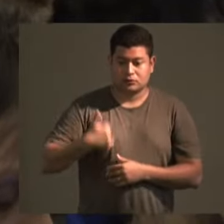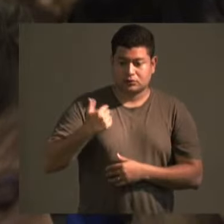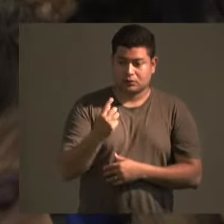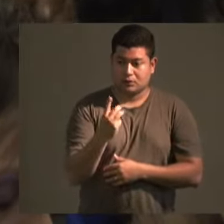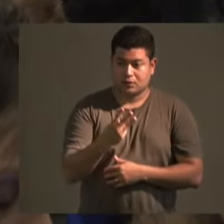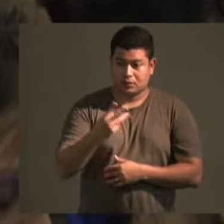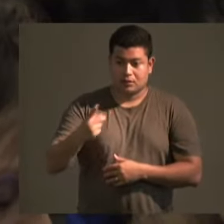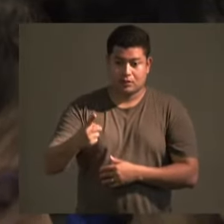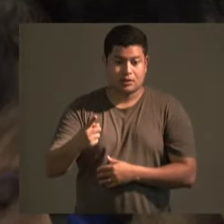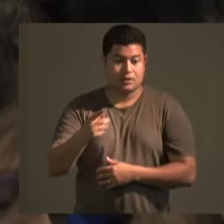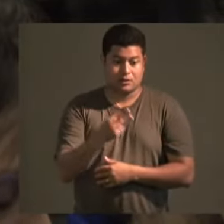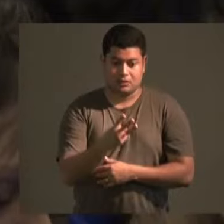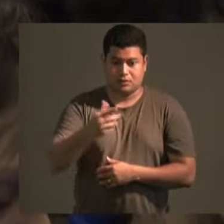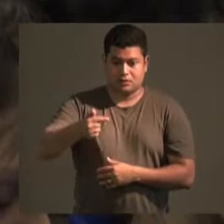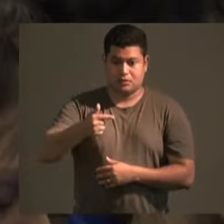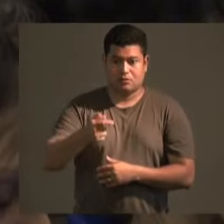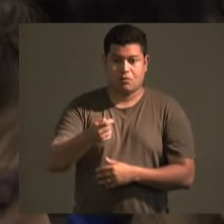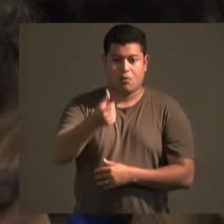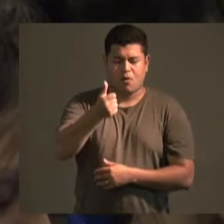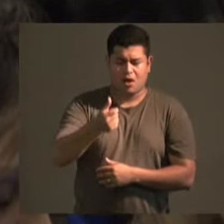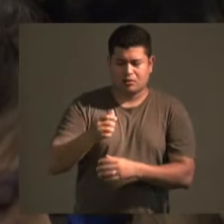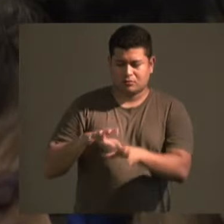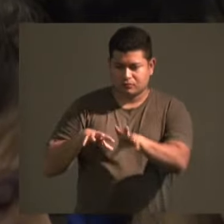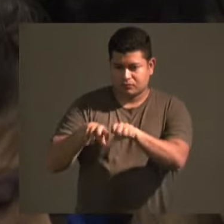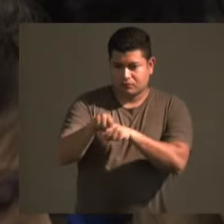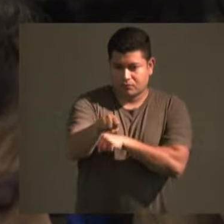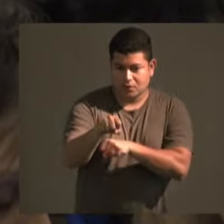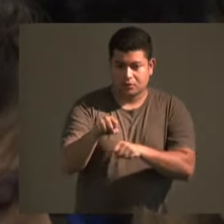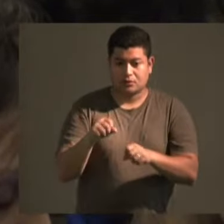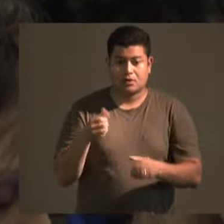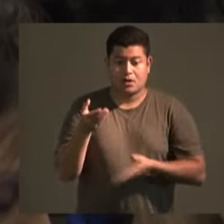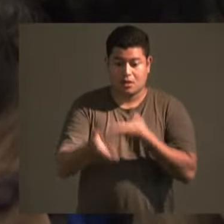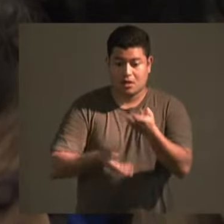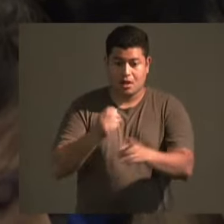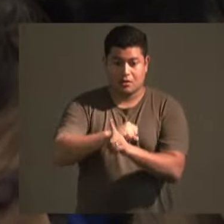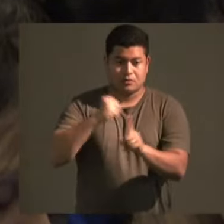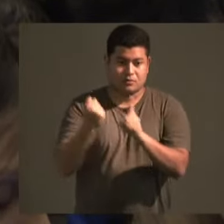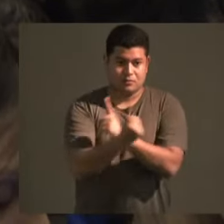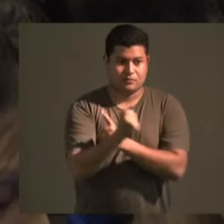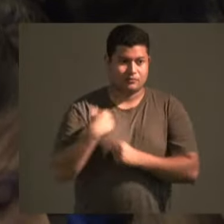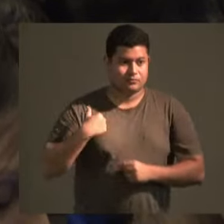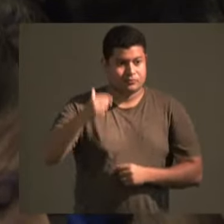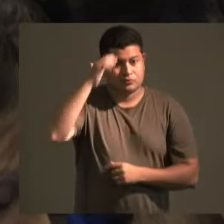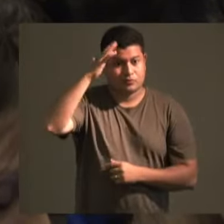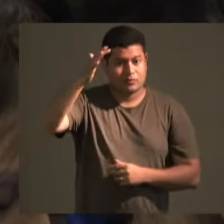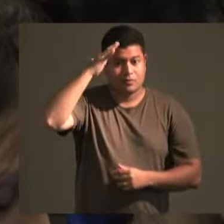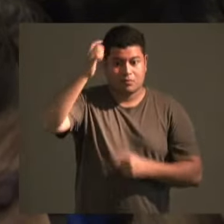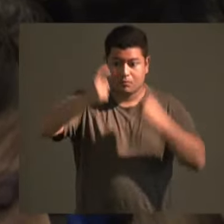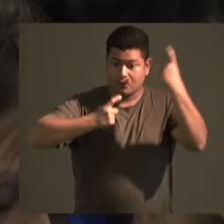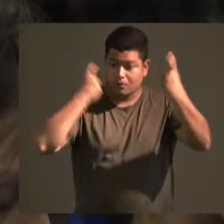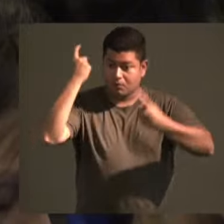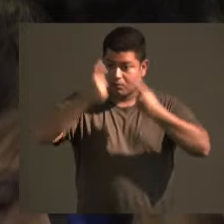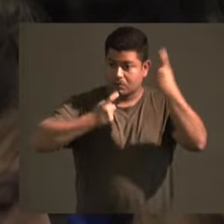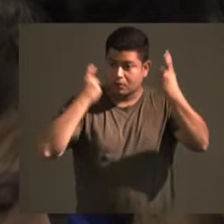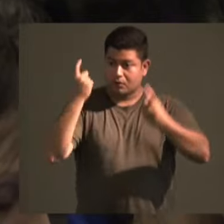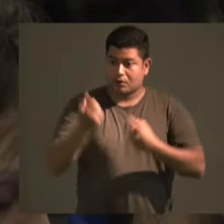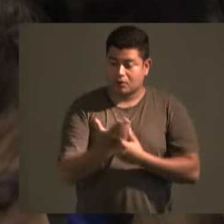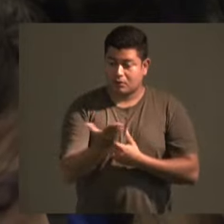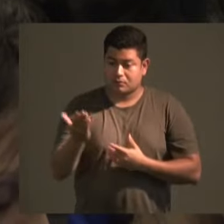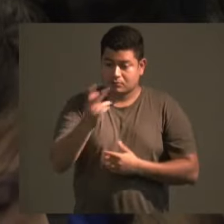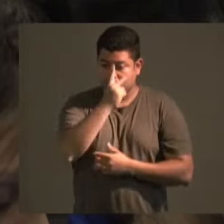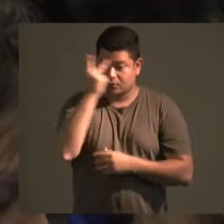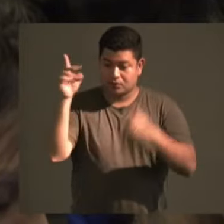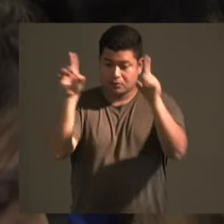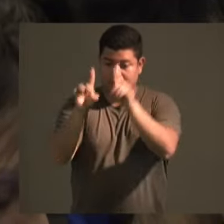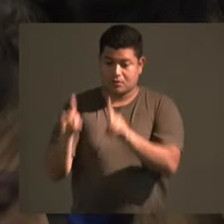formar em serviço social. Então, a gente vê o quanto que é preocupante a reabilitação da pessoa com deficiência. As pessoas